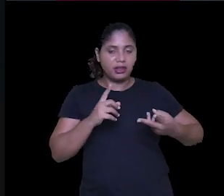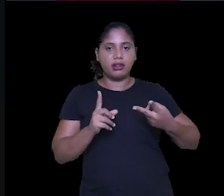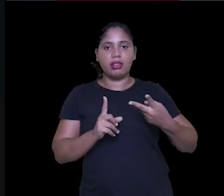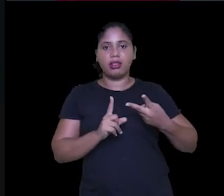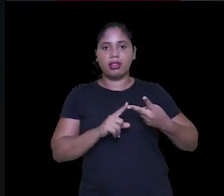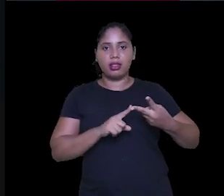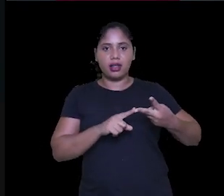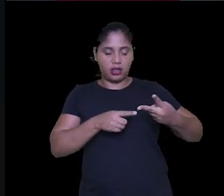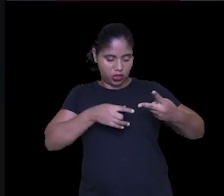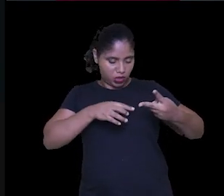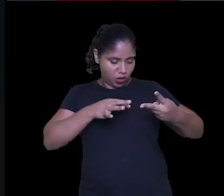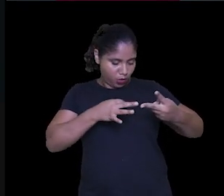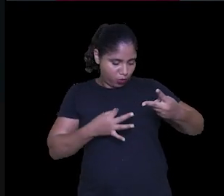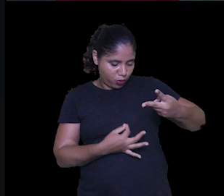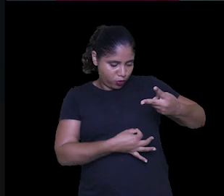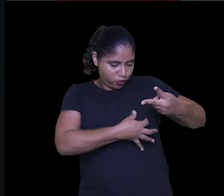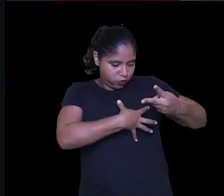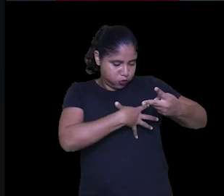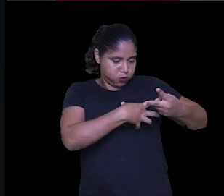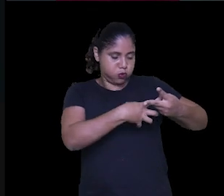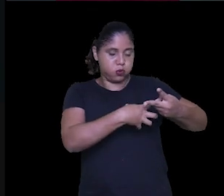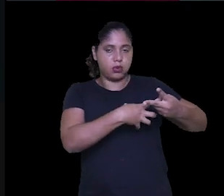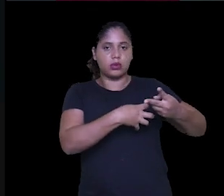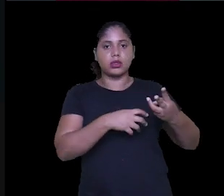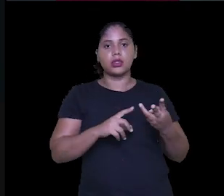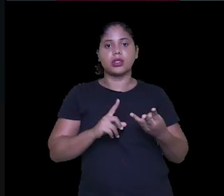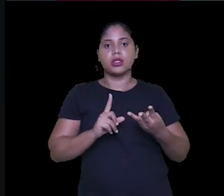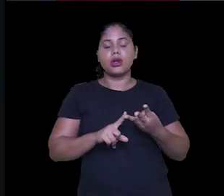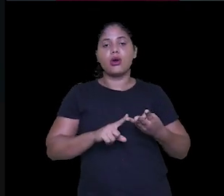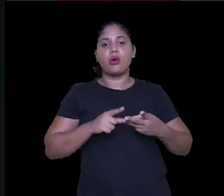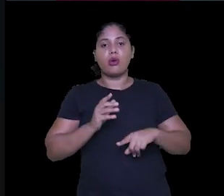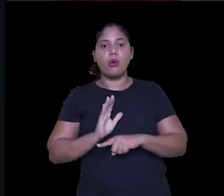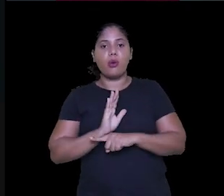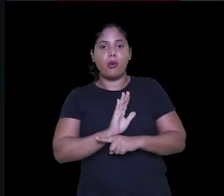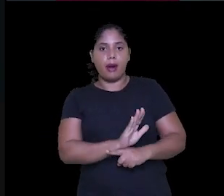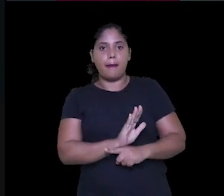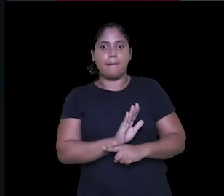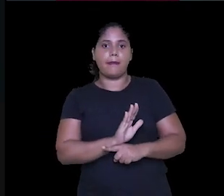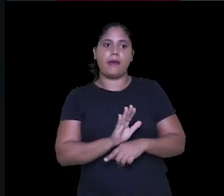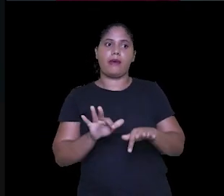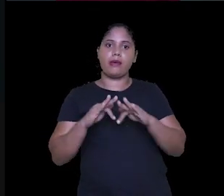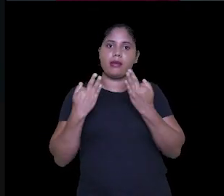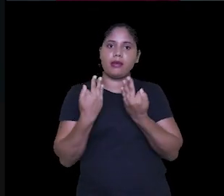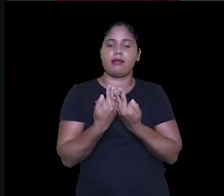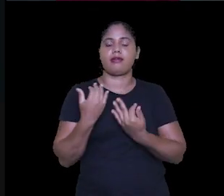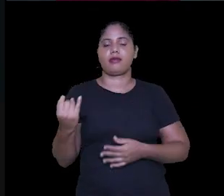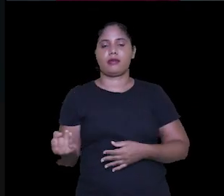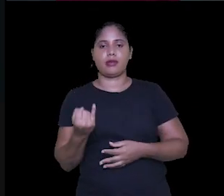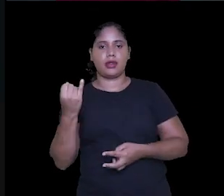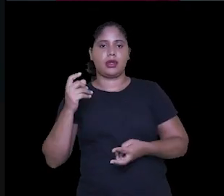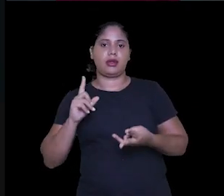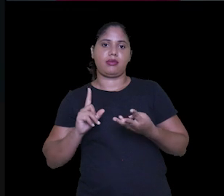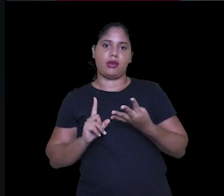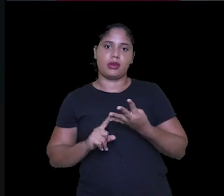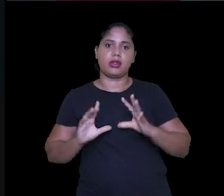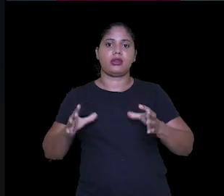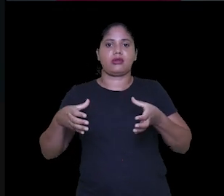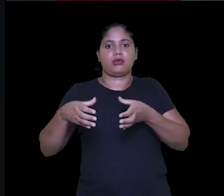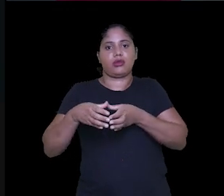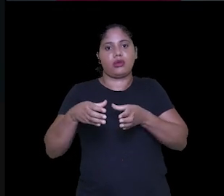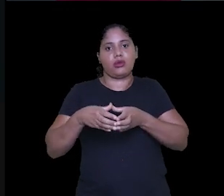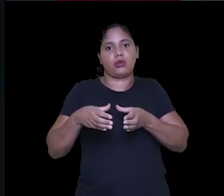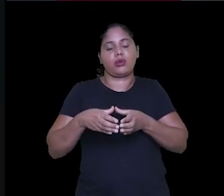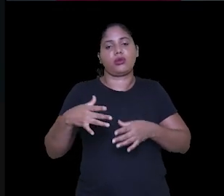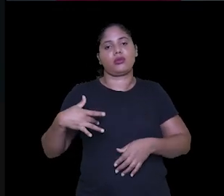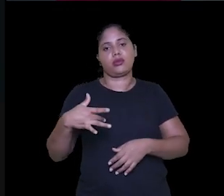para facilitar a pega do bebê e evitar outros problemas, como a fissura e a mastite. Né?